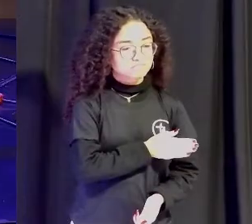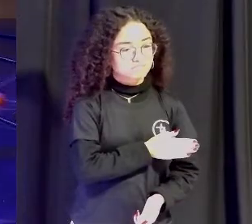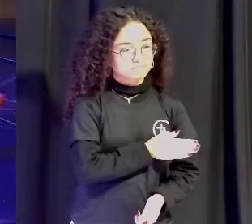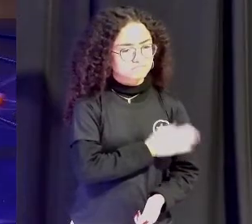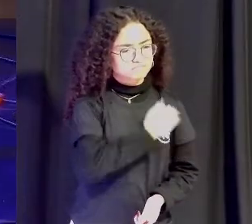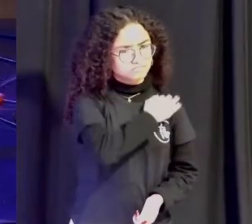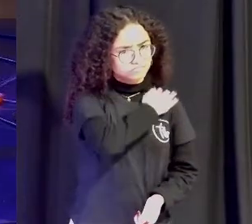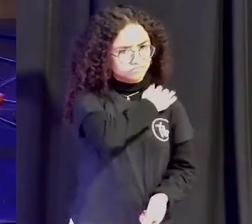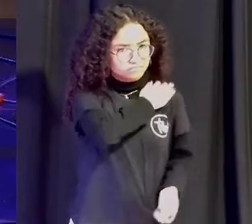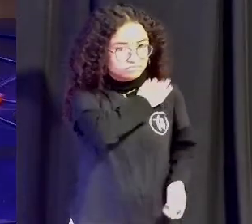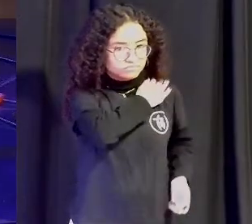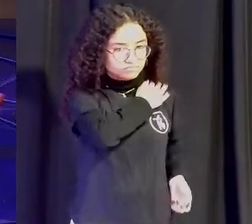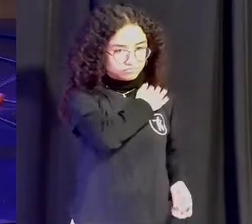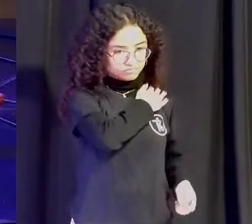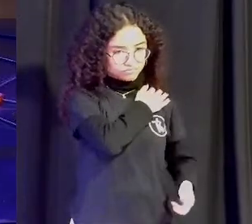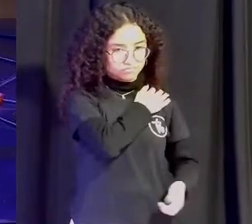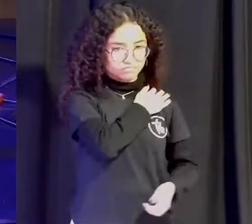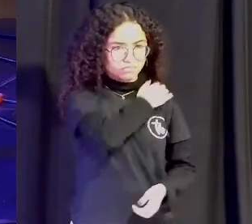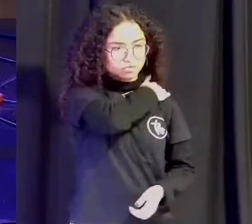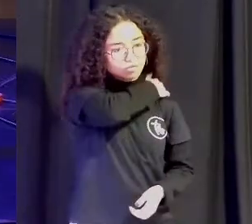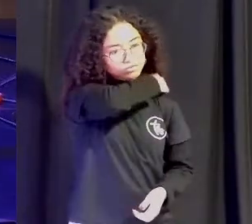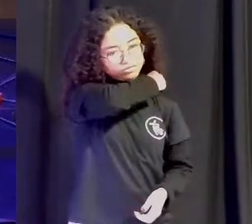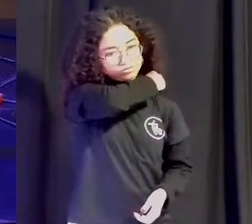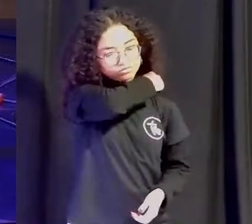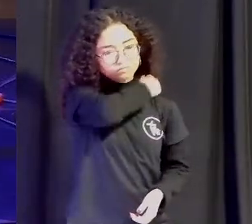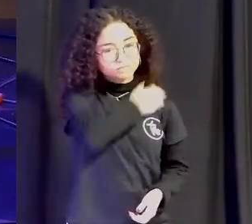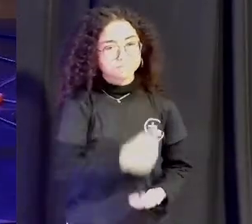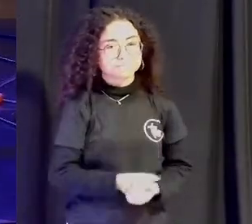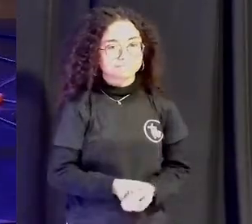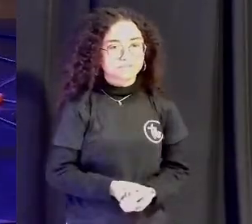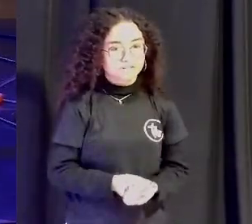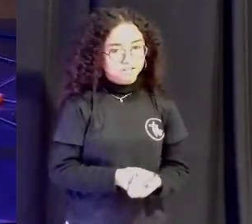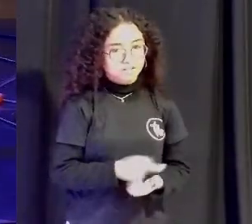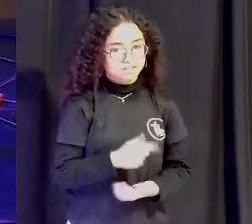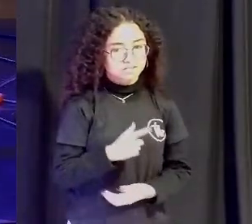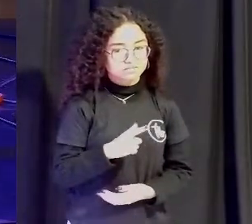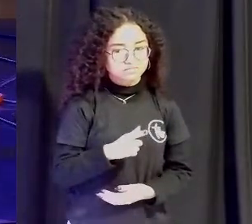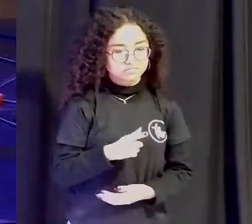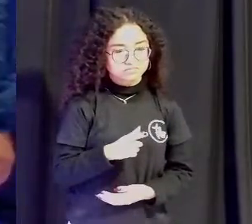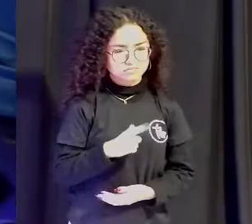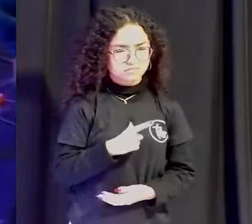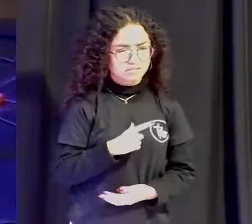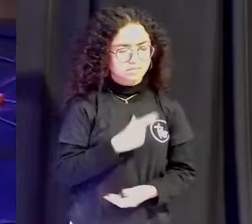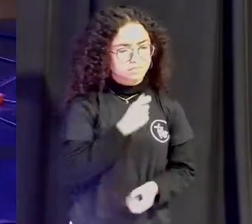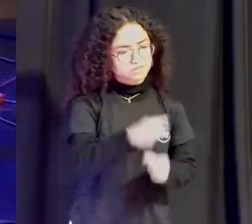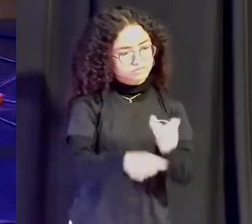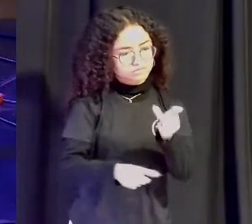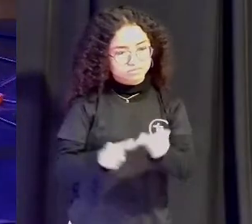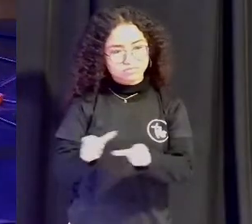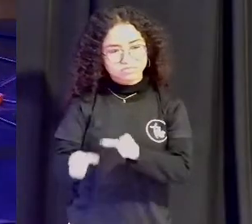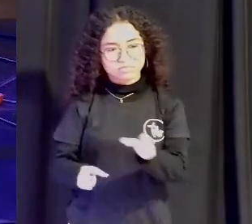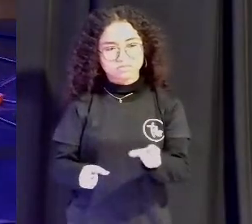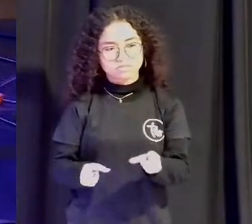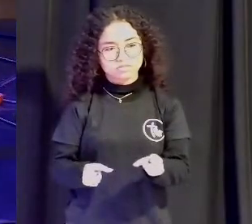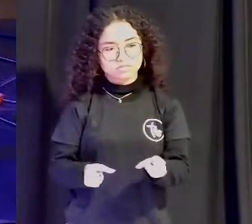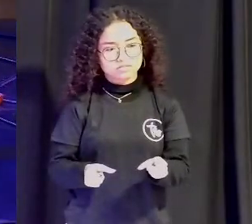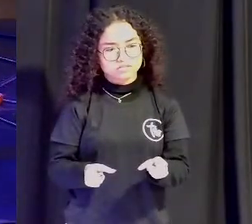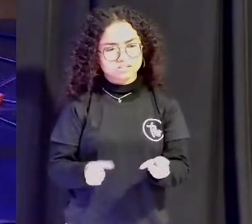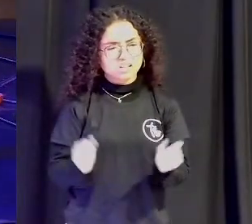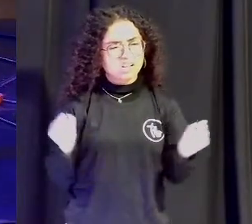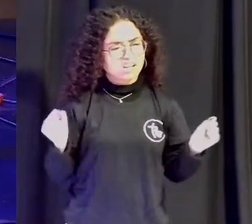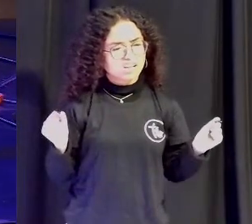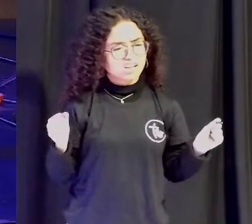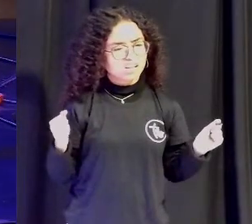Existem pessoas à nossa